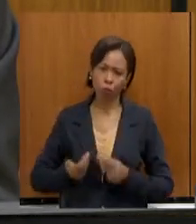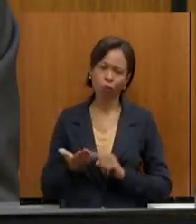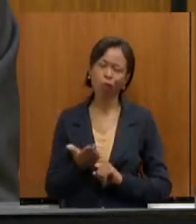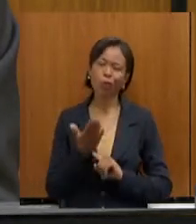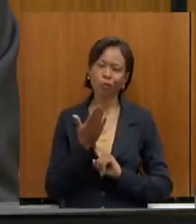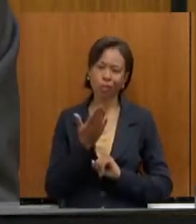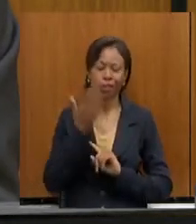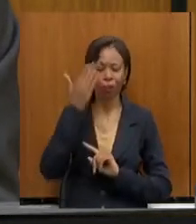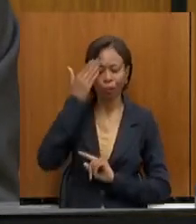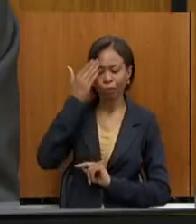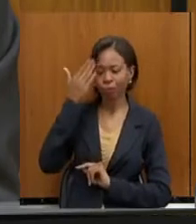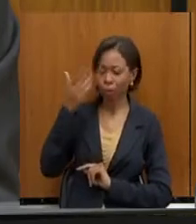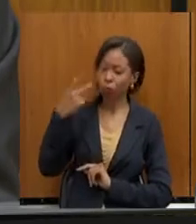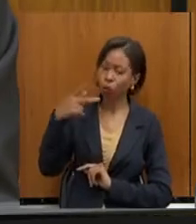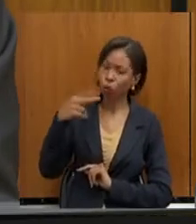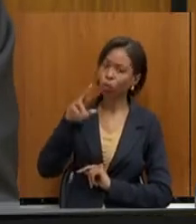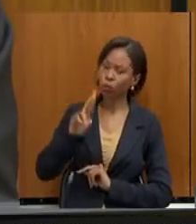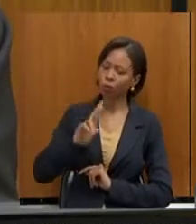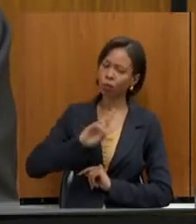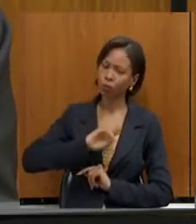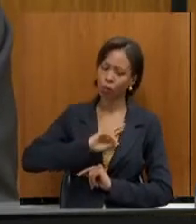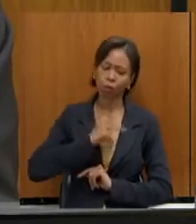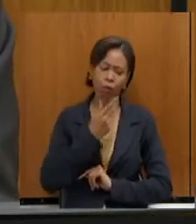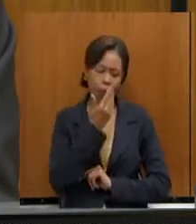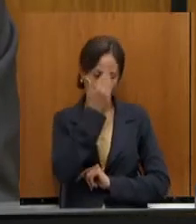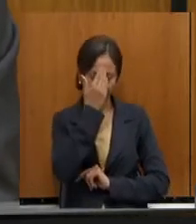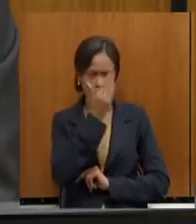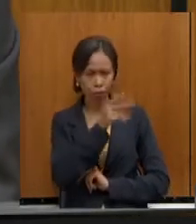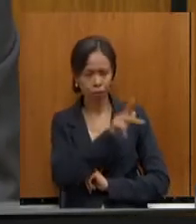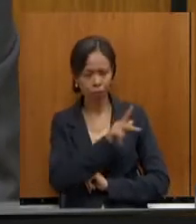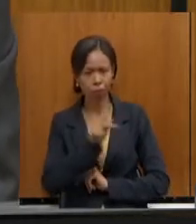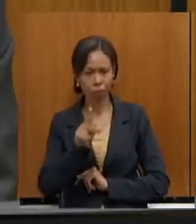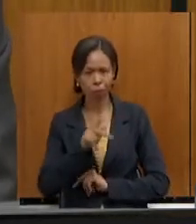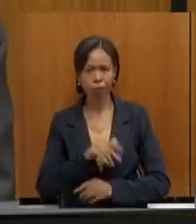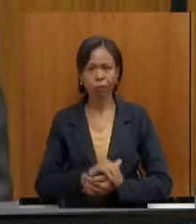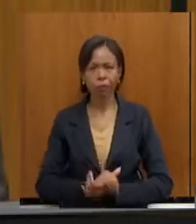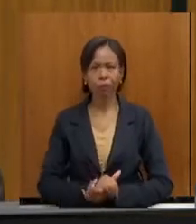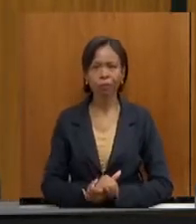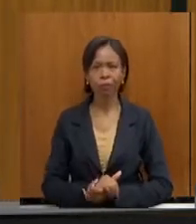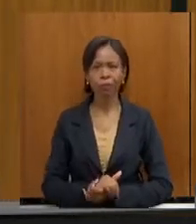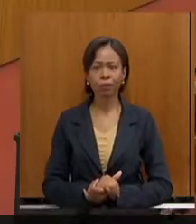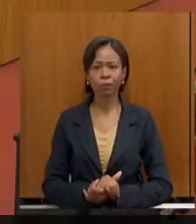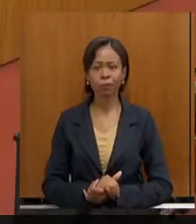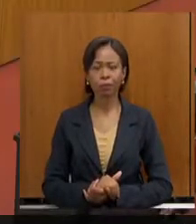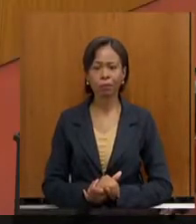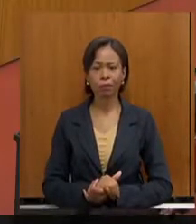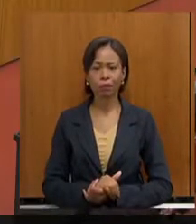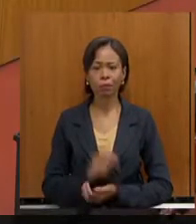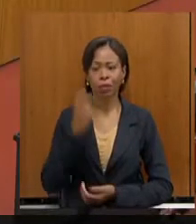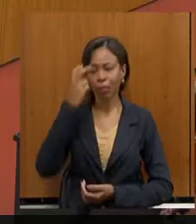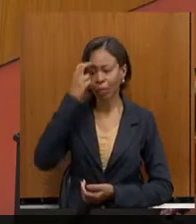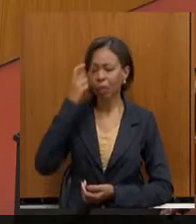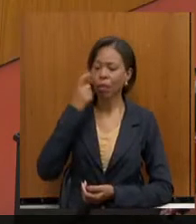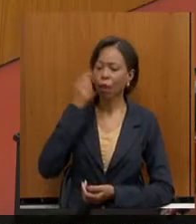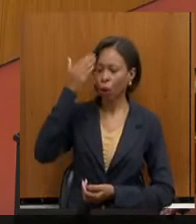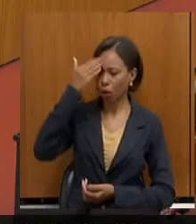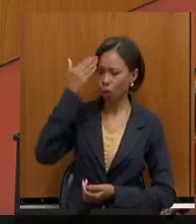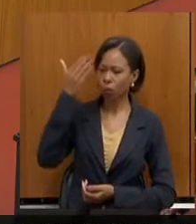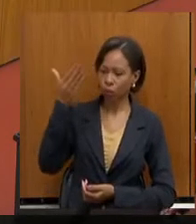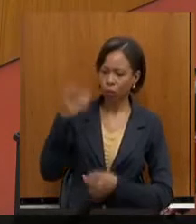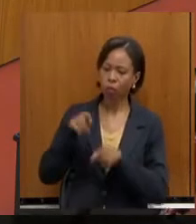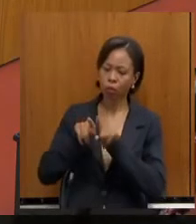suas respostas e muito obrigado senhor presidente Obrigado Deputado Zé Guilherme